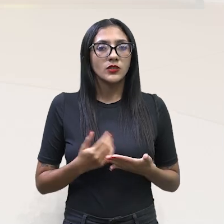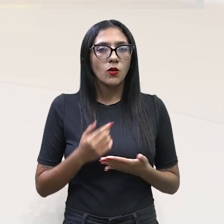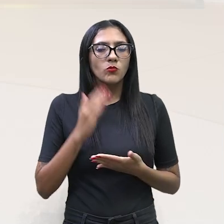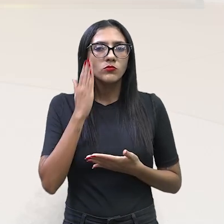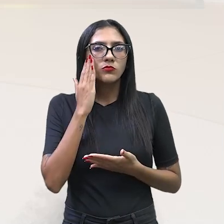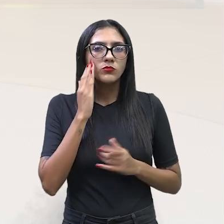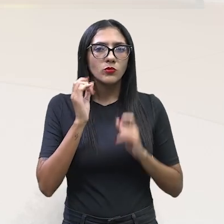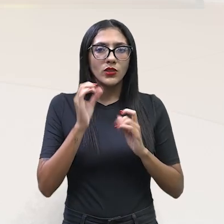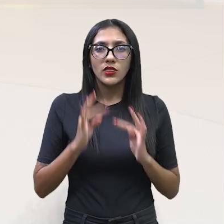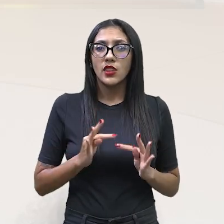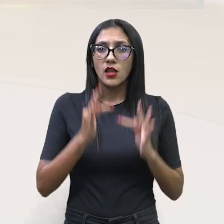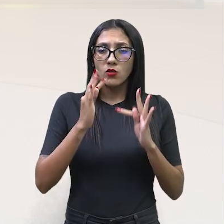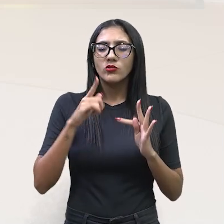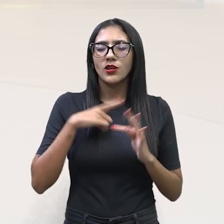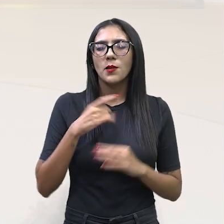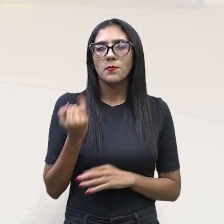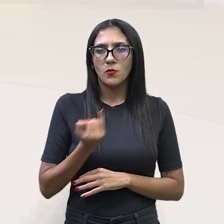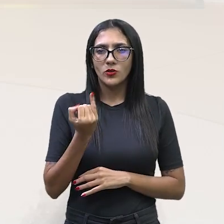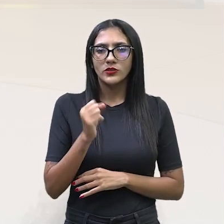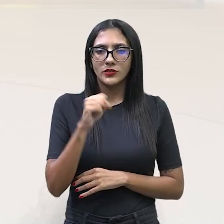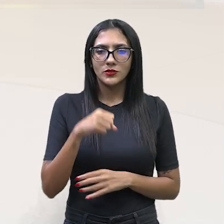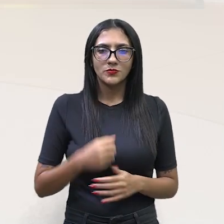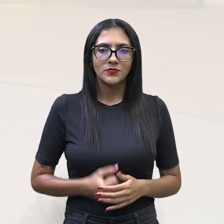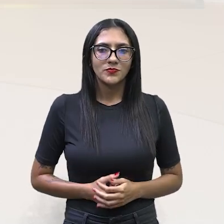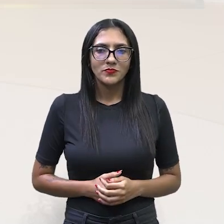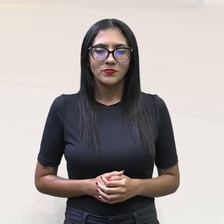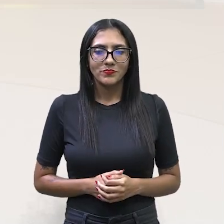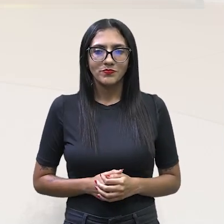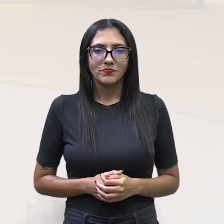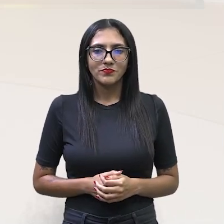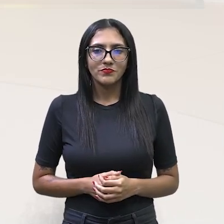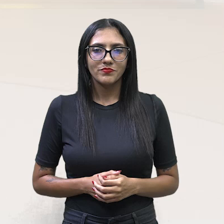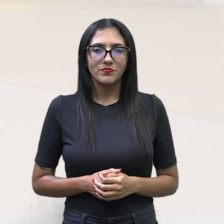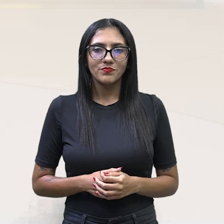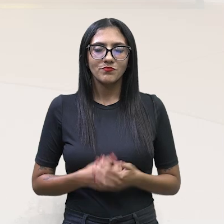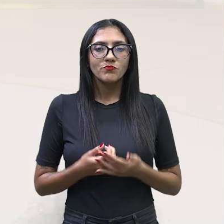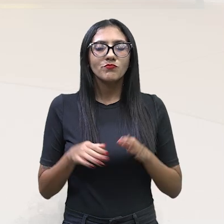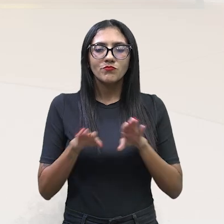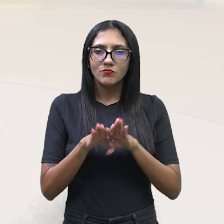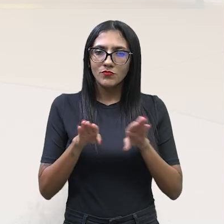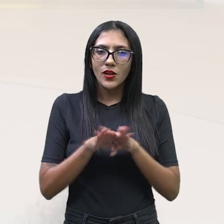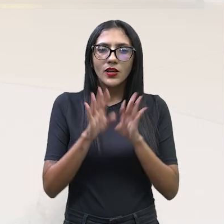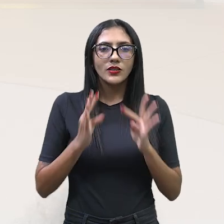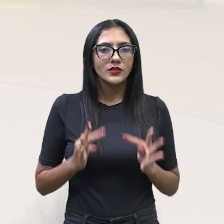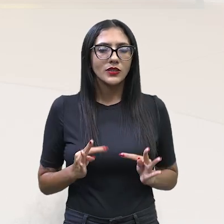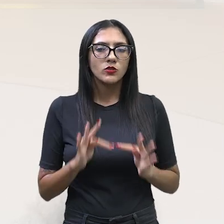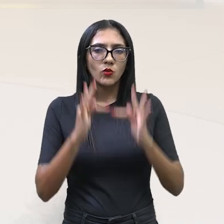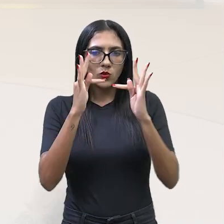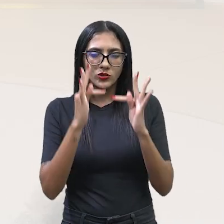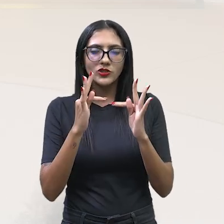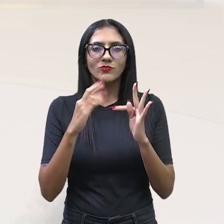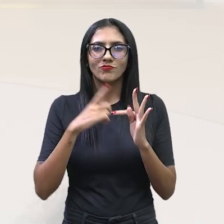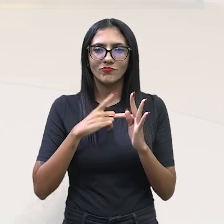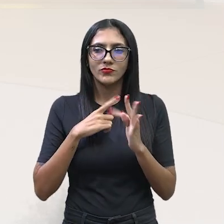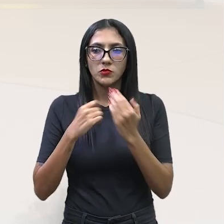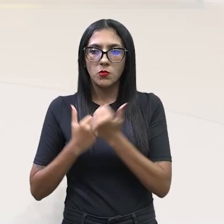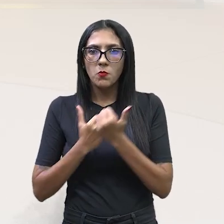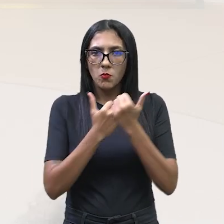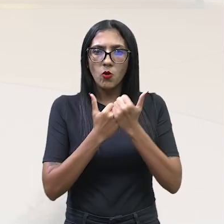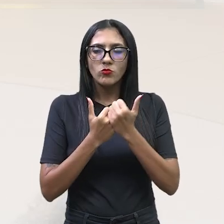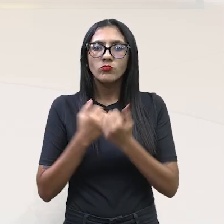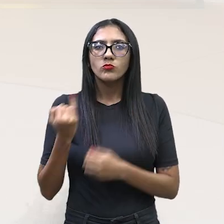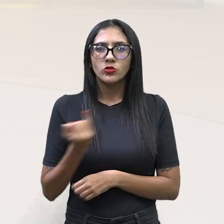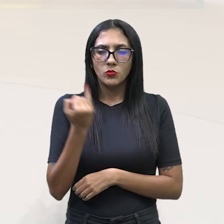aliado. Exatamente. Olha só, professor, já que a tecnologia está chegando aí, estão automatizando, não é?